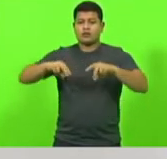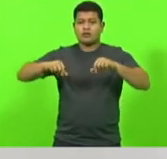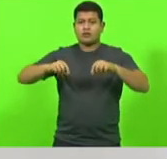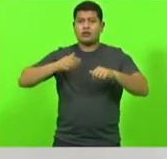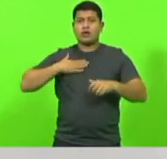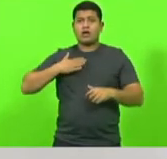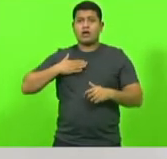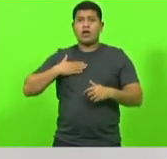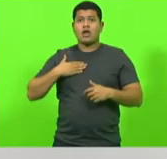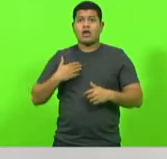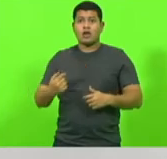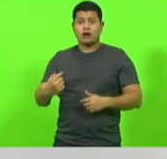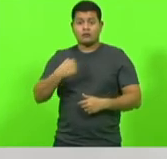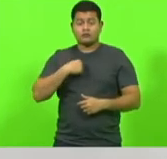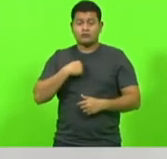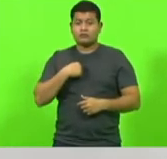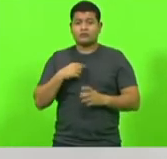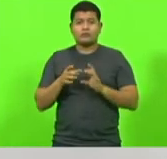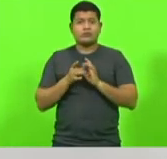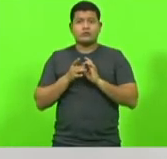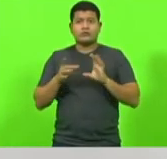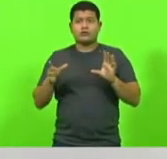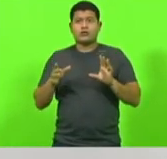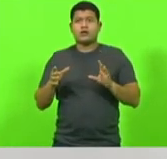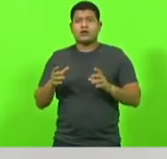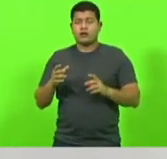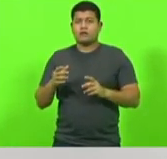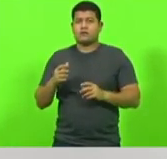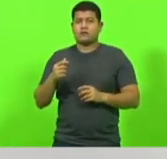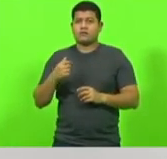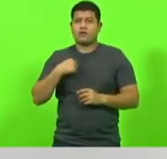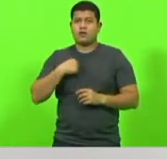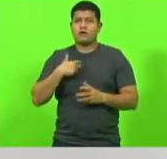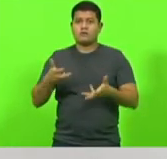vontade própria, livre, espontânea e manifesta, eu quero